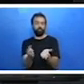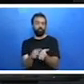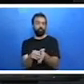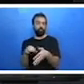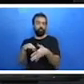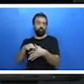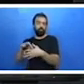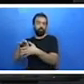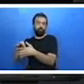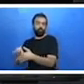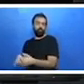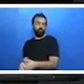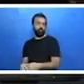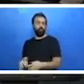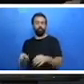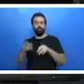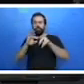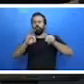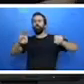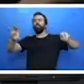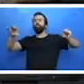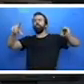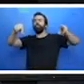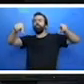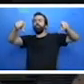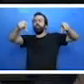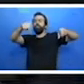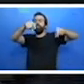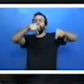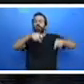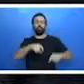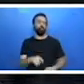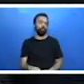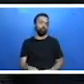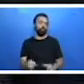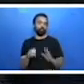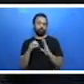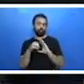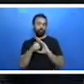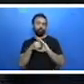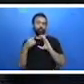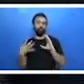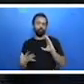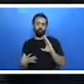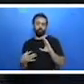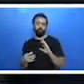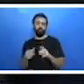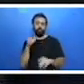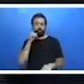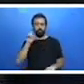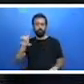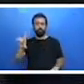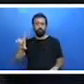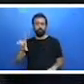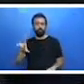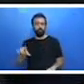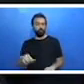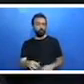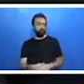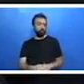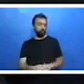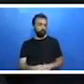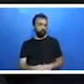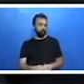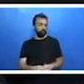bacana, tudo ali no varalzinho com seus pregadores, né? As características da linguagem de cordel, vocês lembram? O que